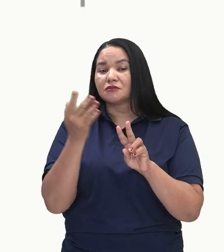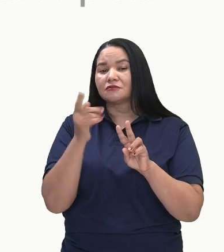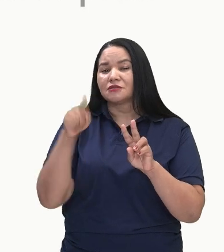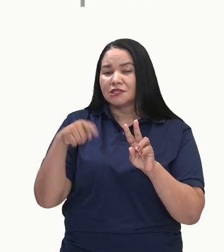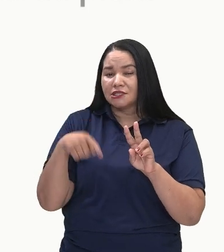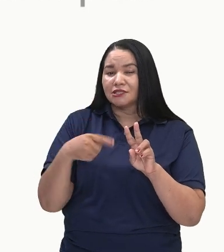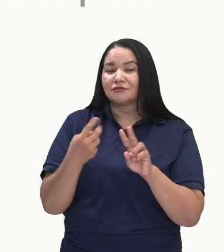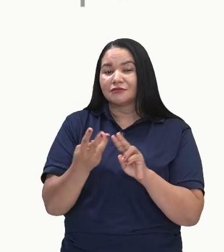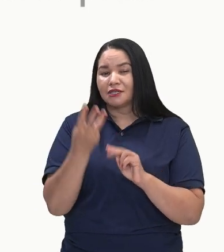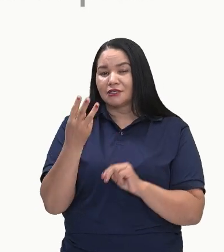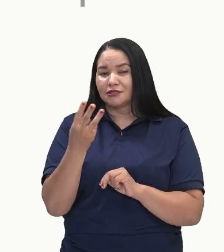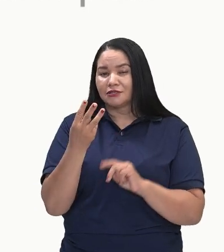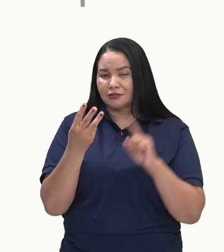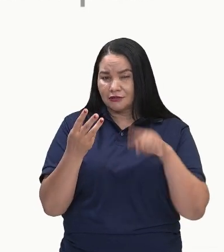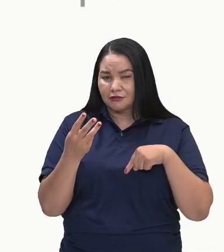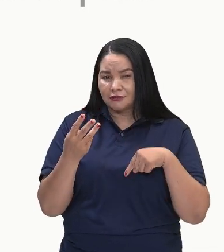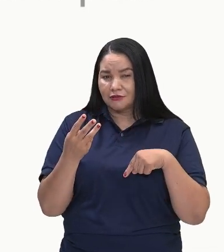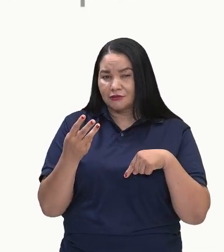nosso enunciado. Se ele